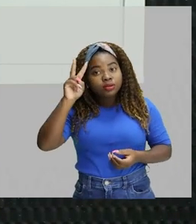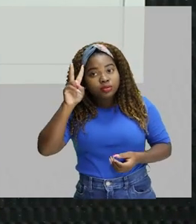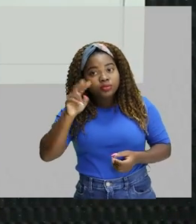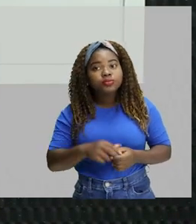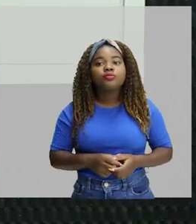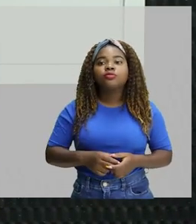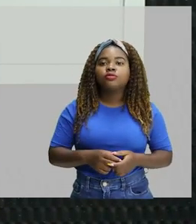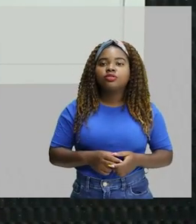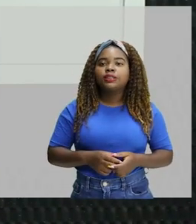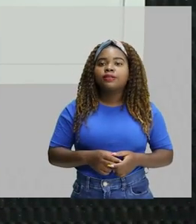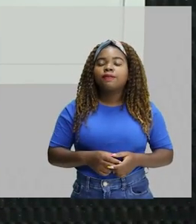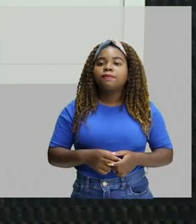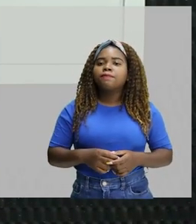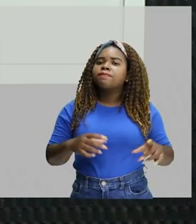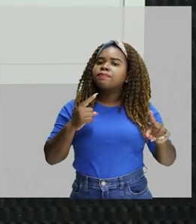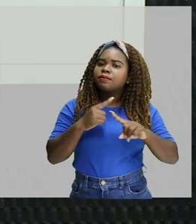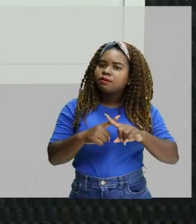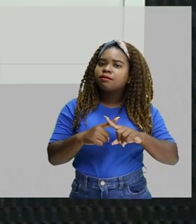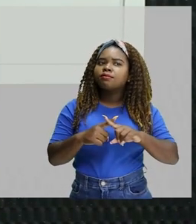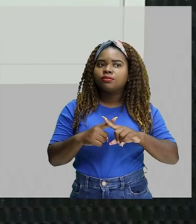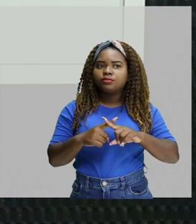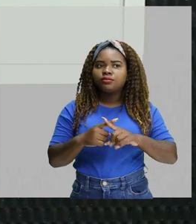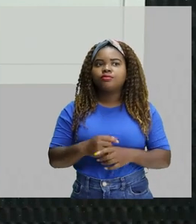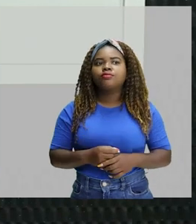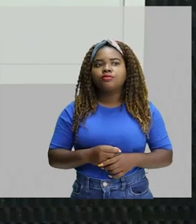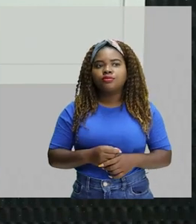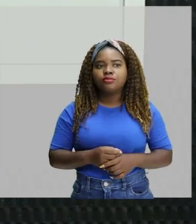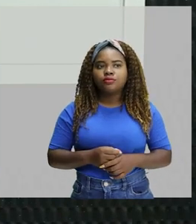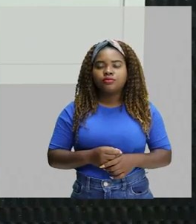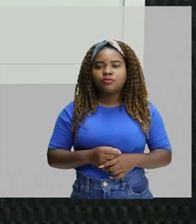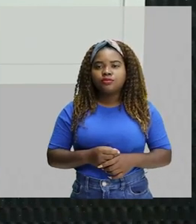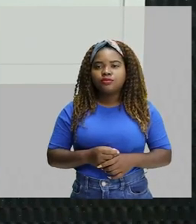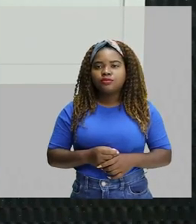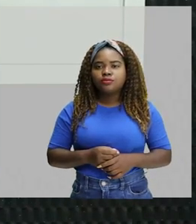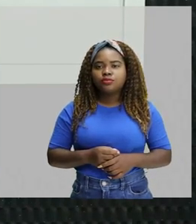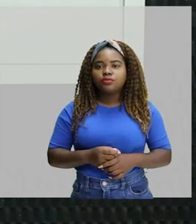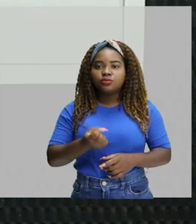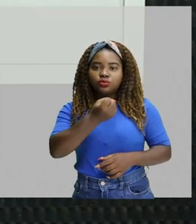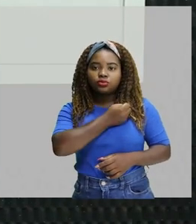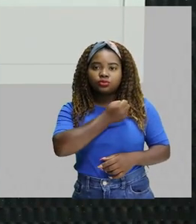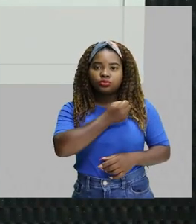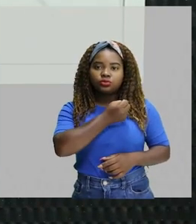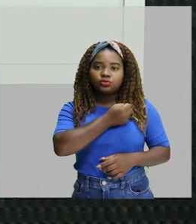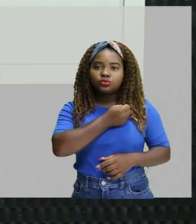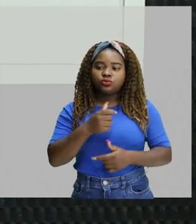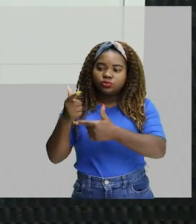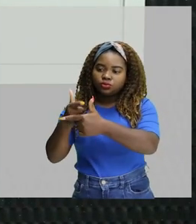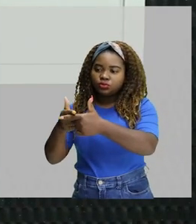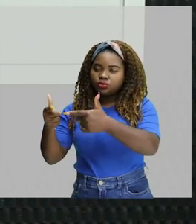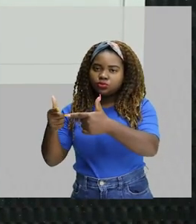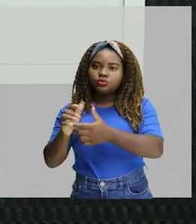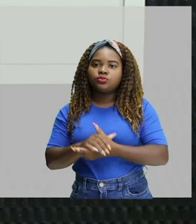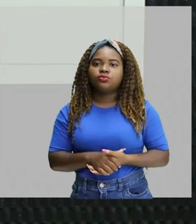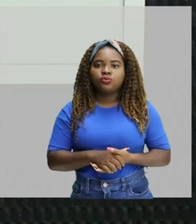gente vai multiplicar esse quociente aqui pelo divisor pelo dos dois valores trazer para cá com o sinal trocado